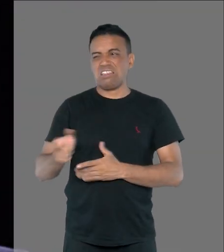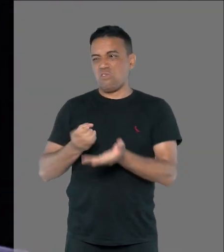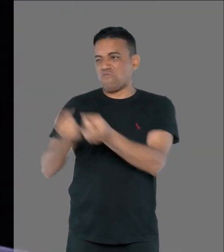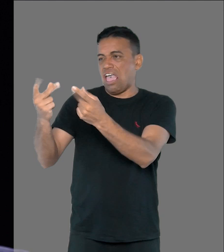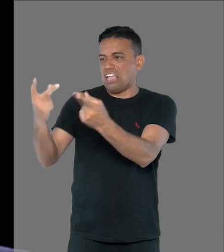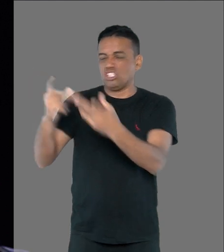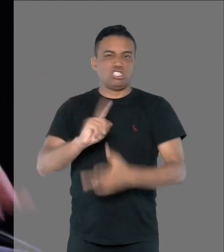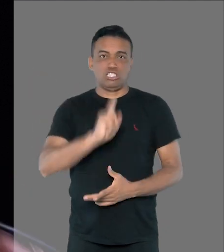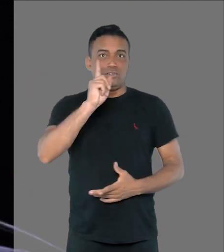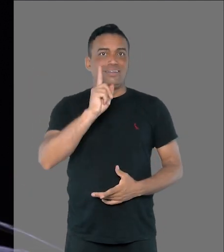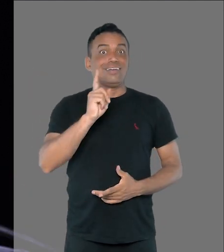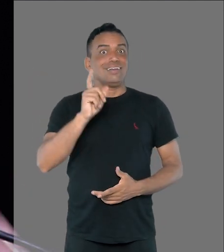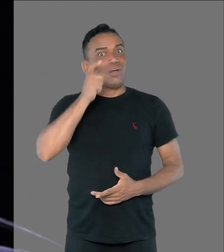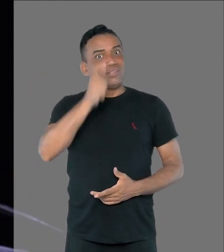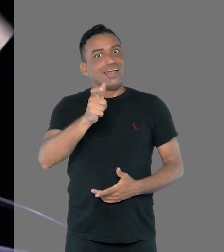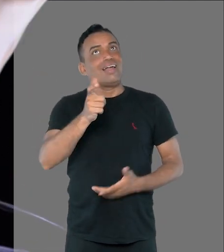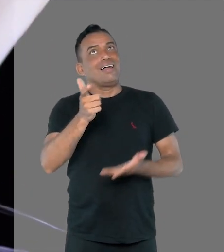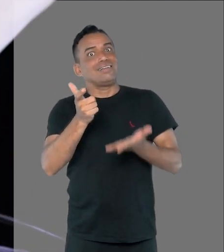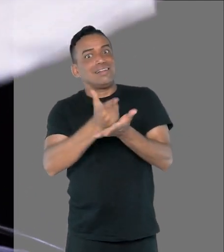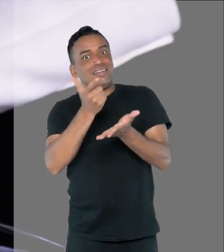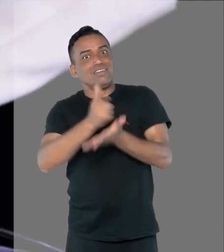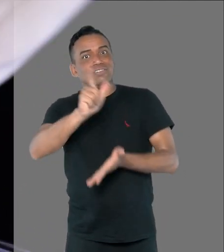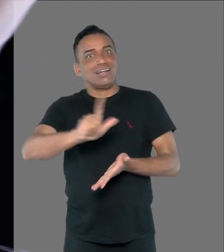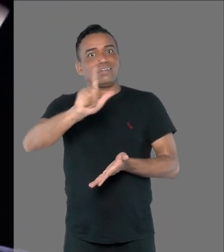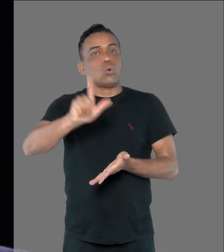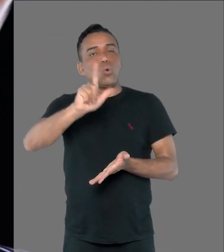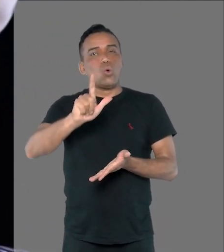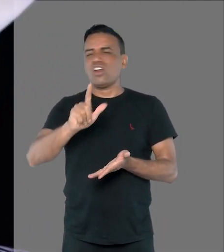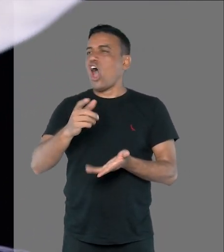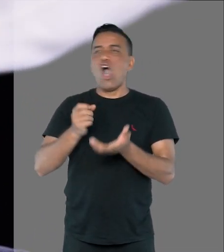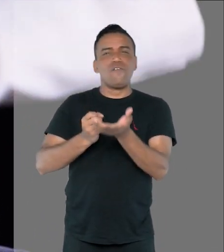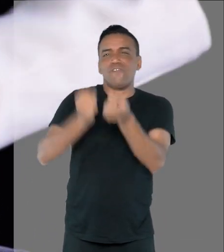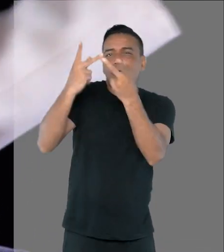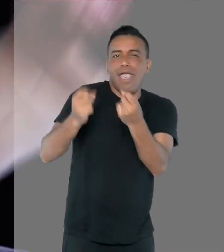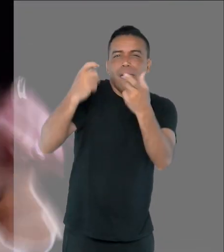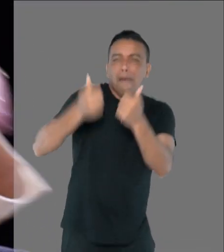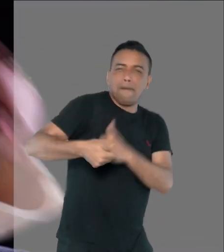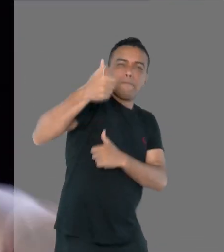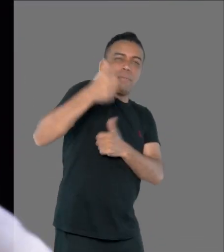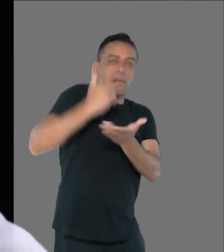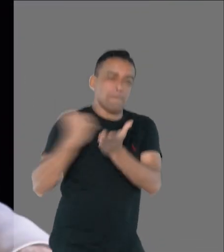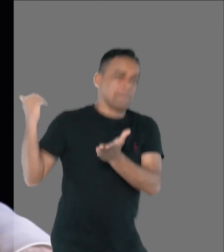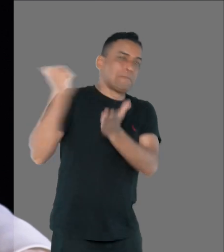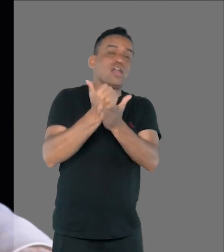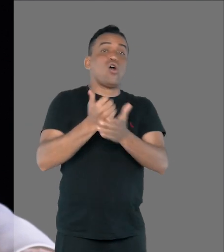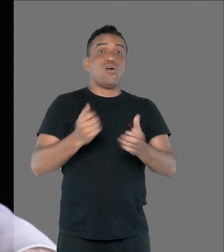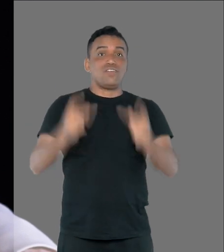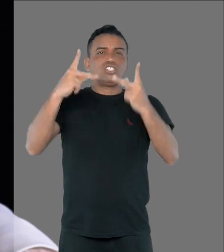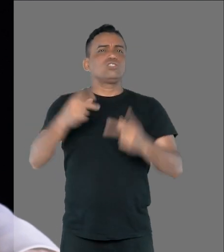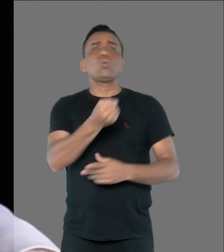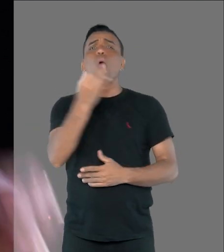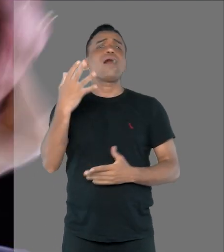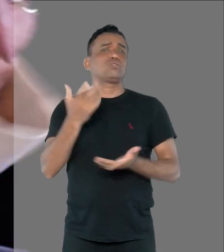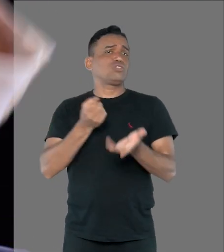livros de literatura, quando a gente vê assim, está bombando, né? Está na primeira lista de vendidos. Sabem quantos livros são